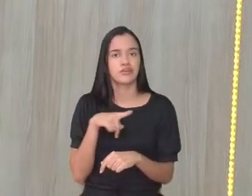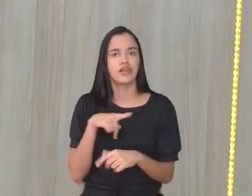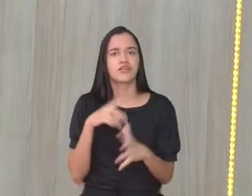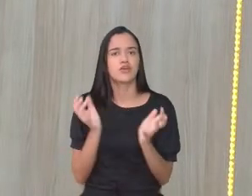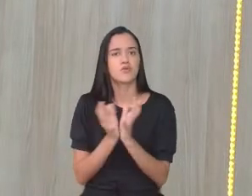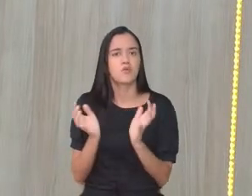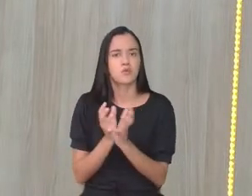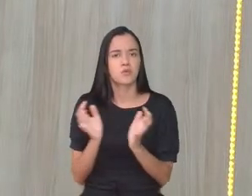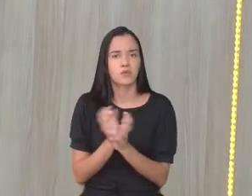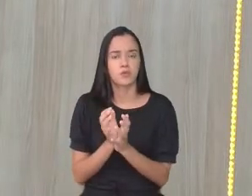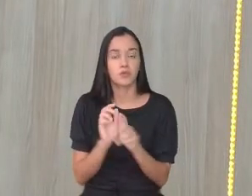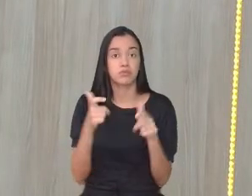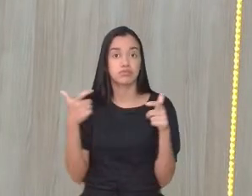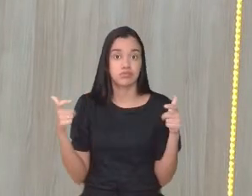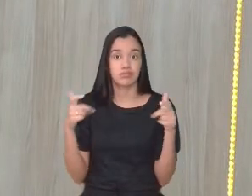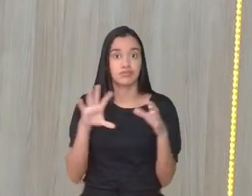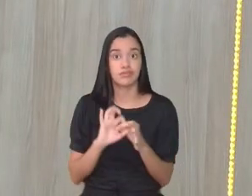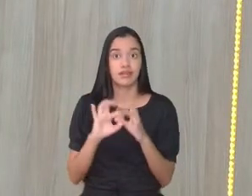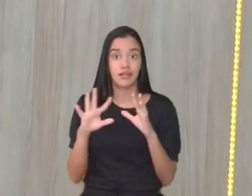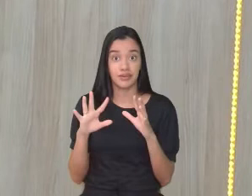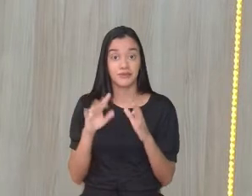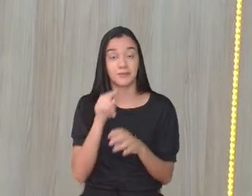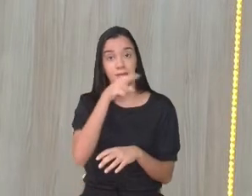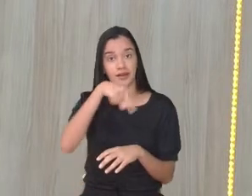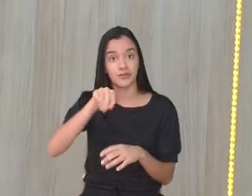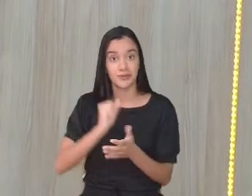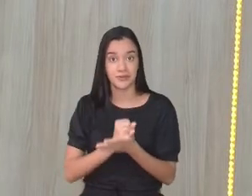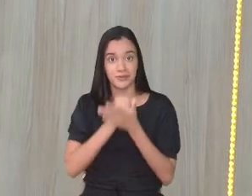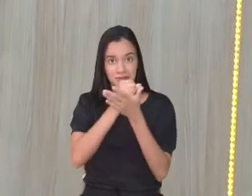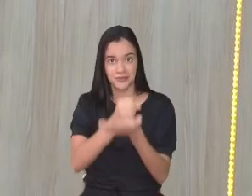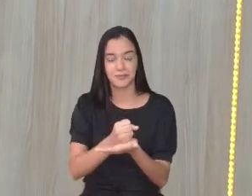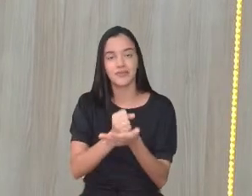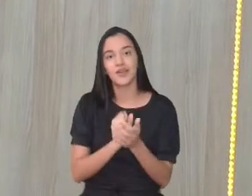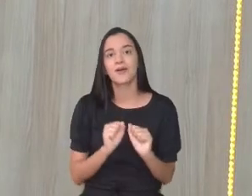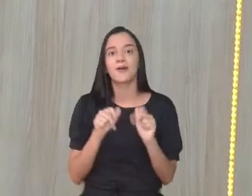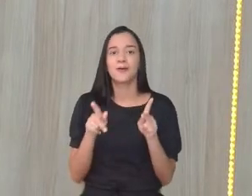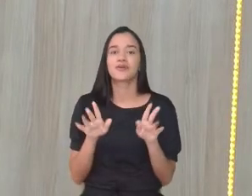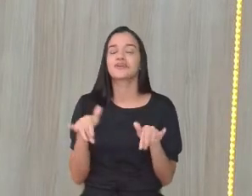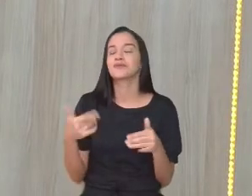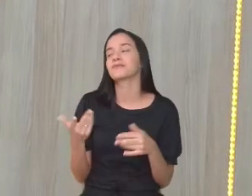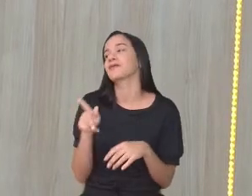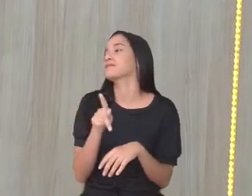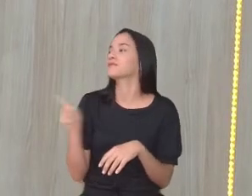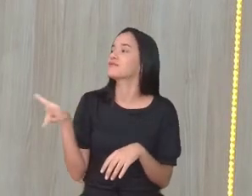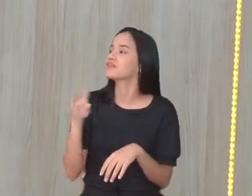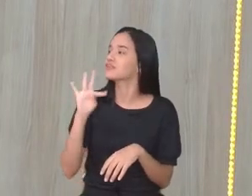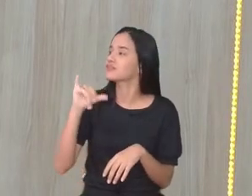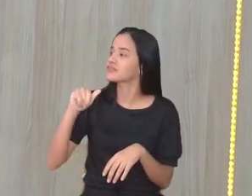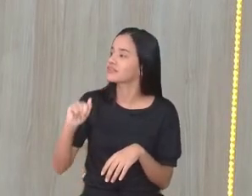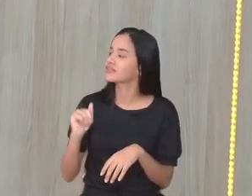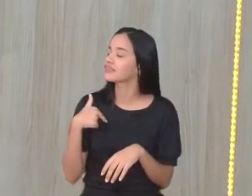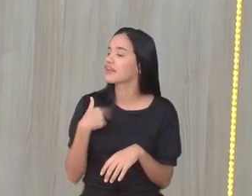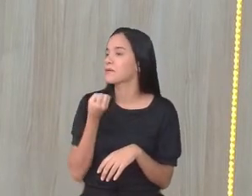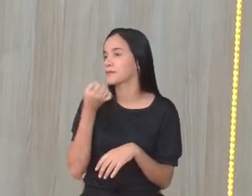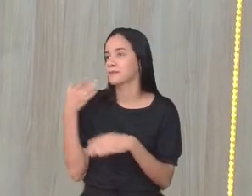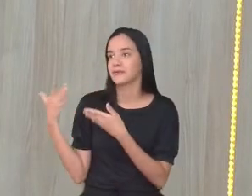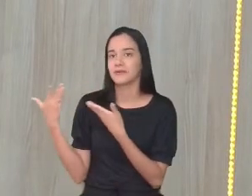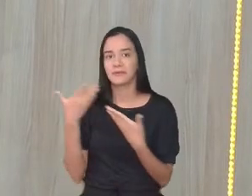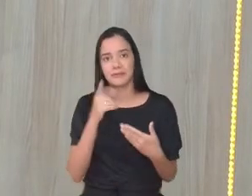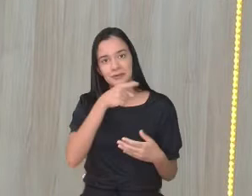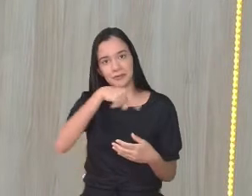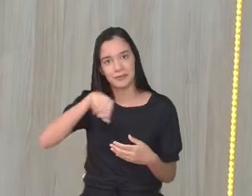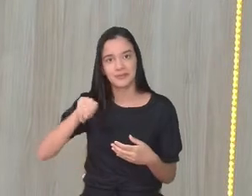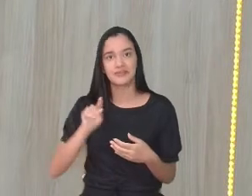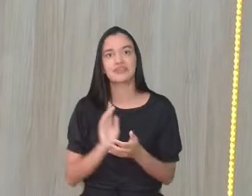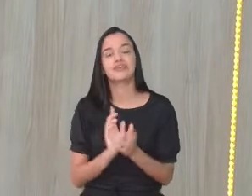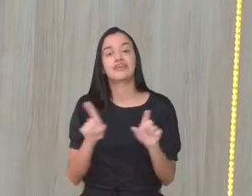aí grande disponível para te ajudar, beleza? Vou passar a palavrinha aqui para a professora Tânia, para ela dar as boas-vindas aí para